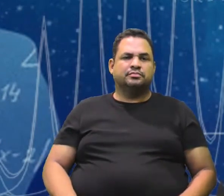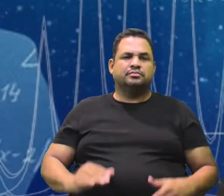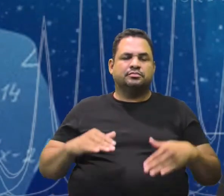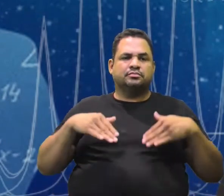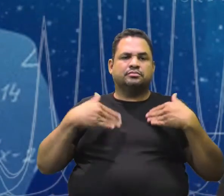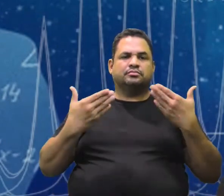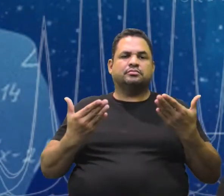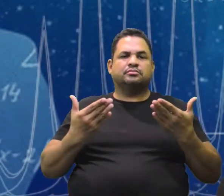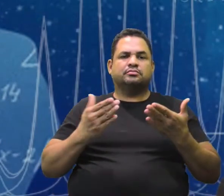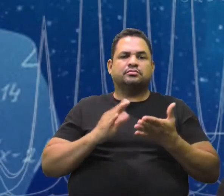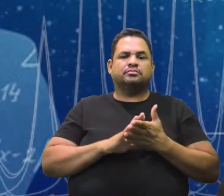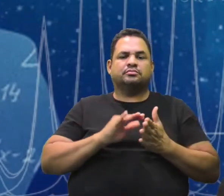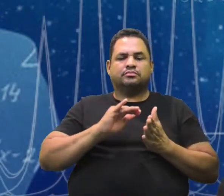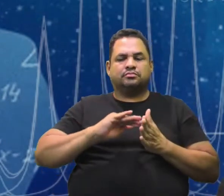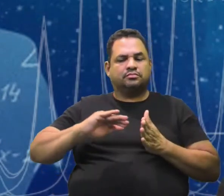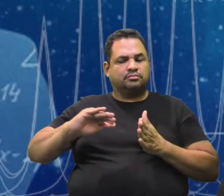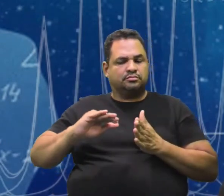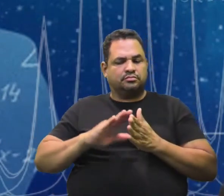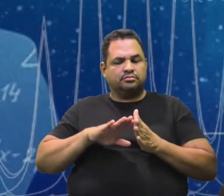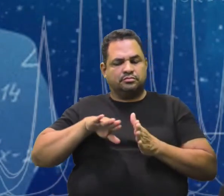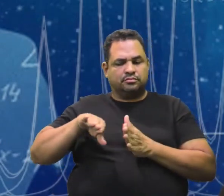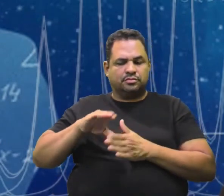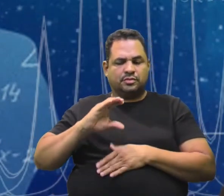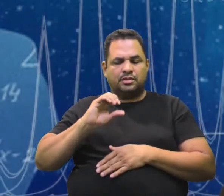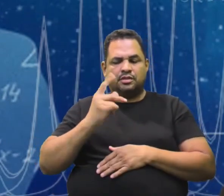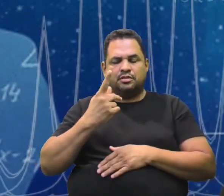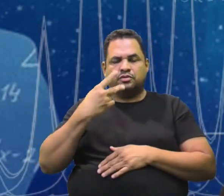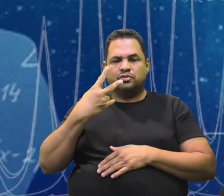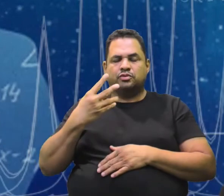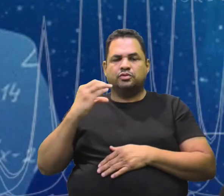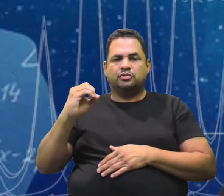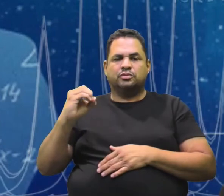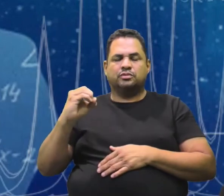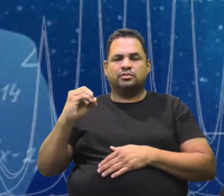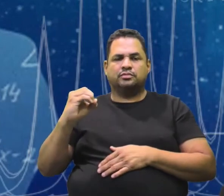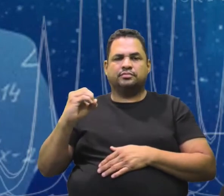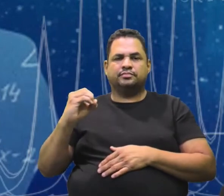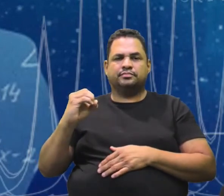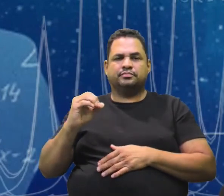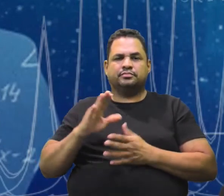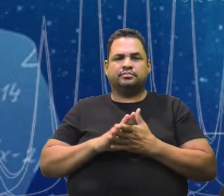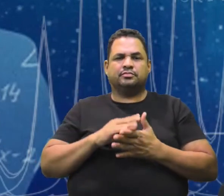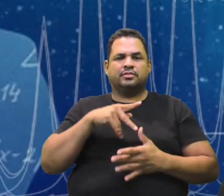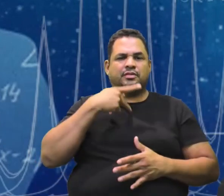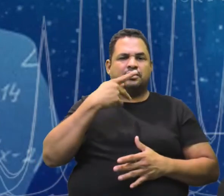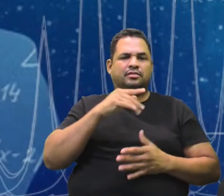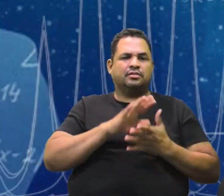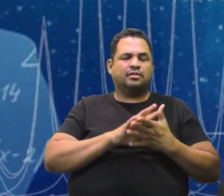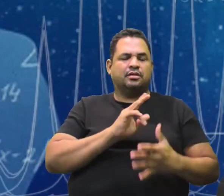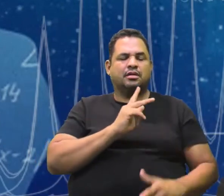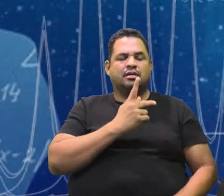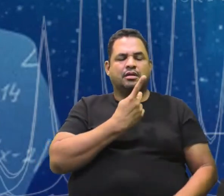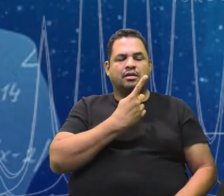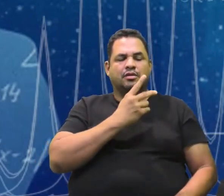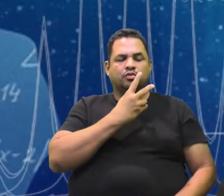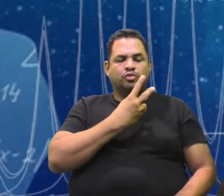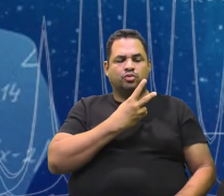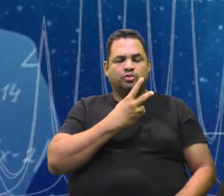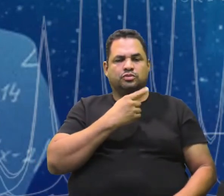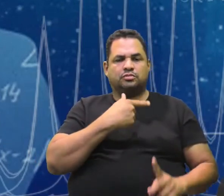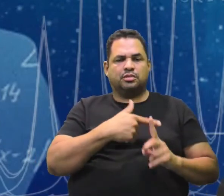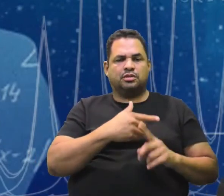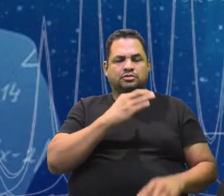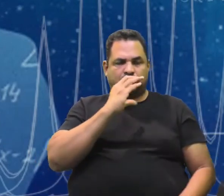Quando eu deixo de lado o H2O, e passo a falar do